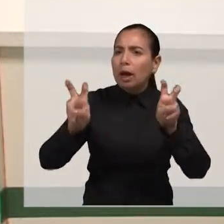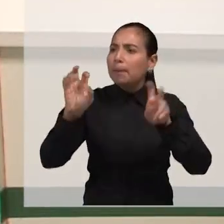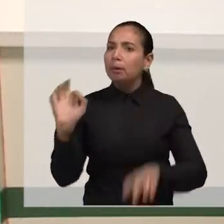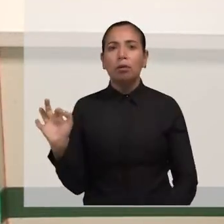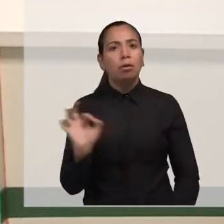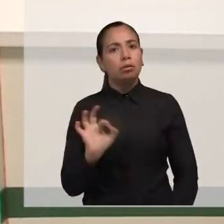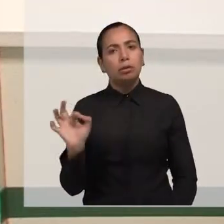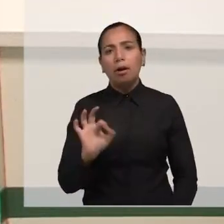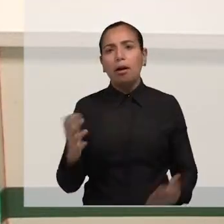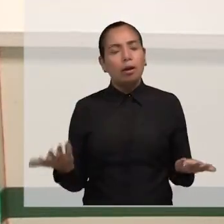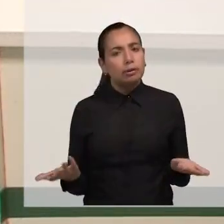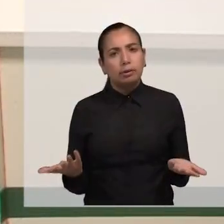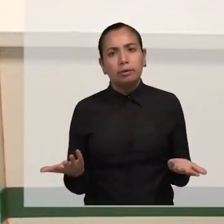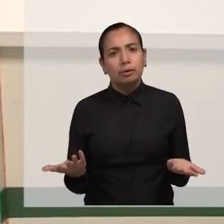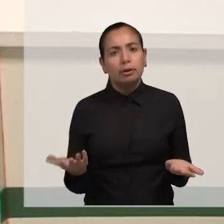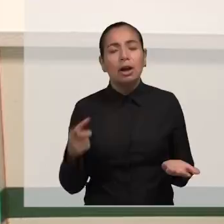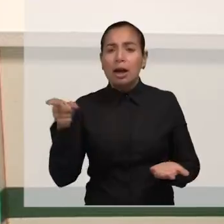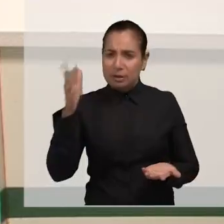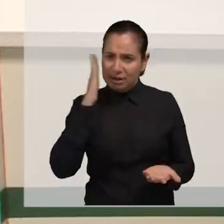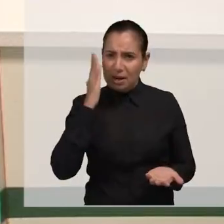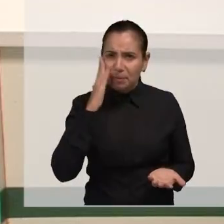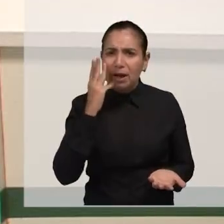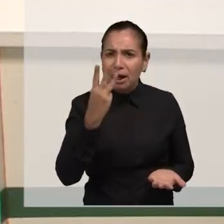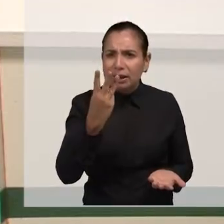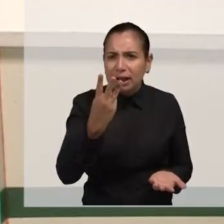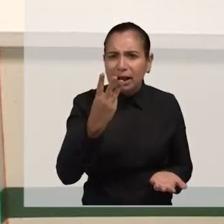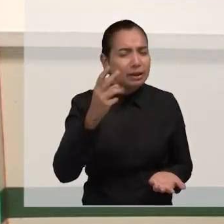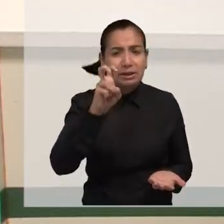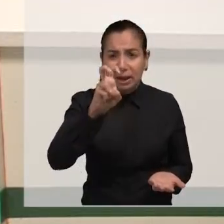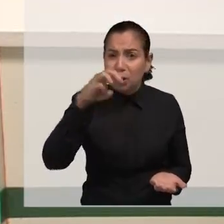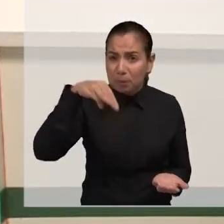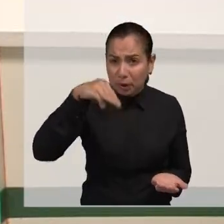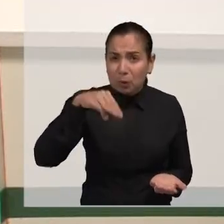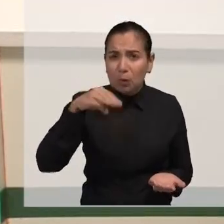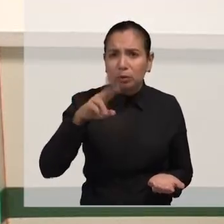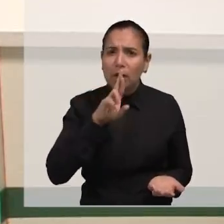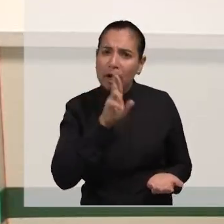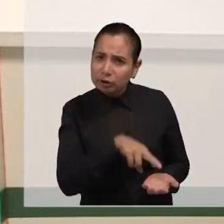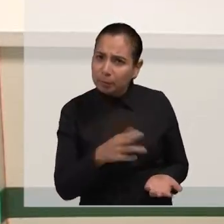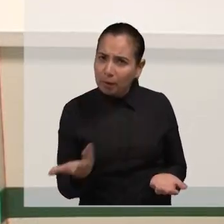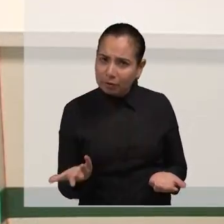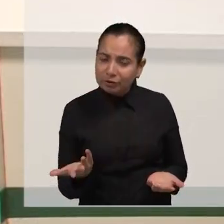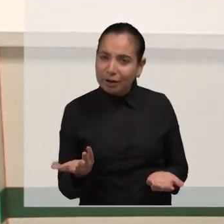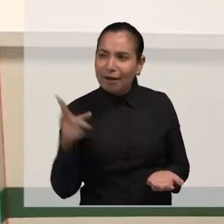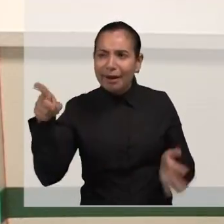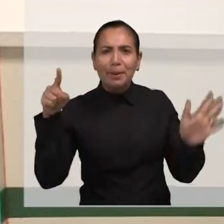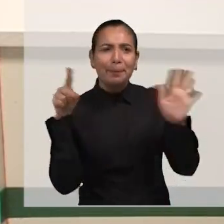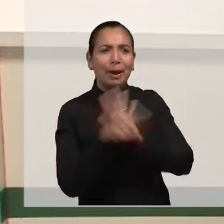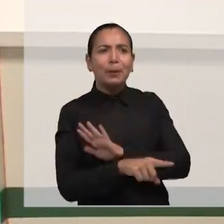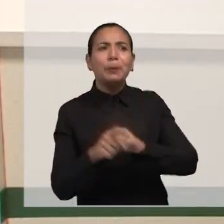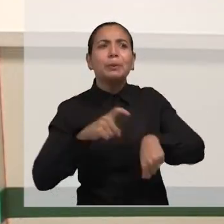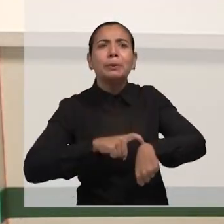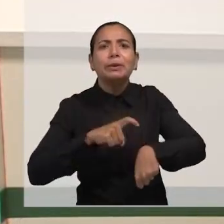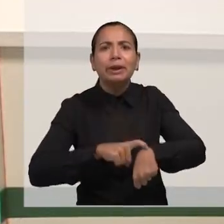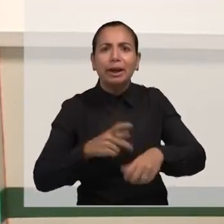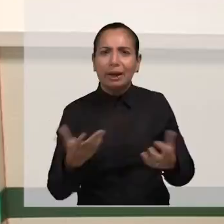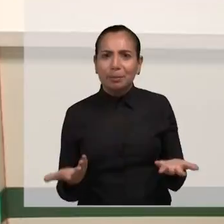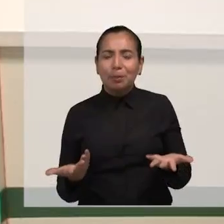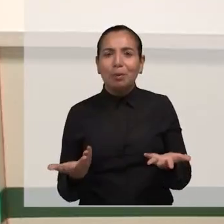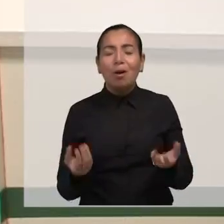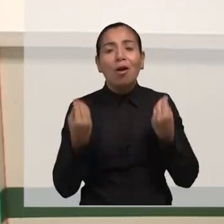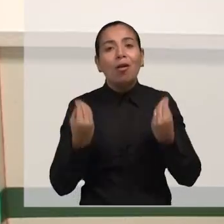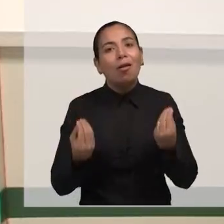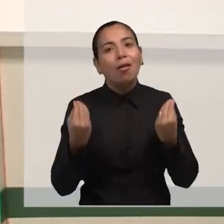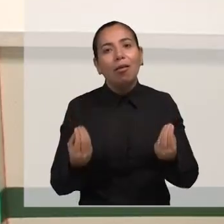Sabia que era 3 minutos era 3 minutos para 5 minutos para a resposta, né, Luiz? A pergunta e tal, e ele foi questionar o tempo. Quer dizer, irmão,